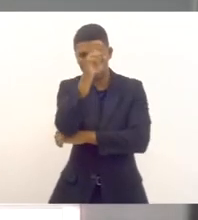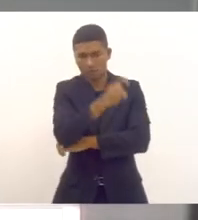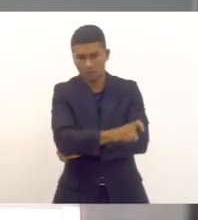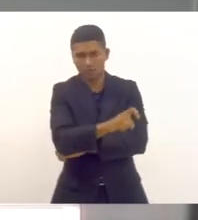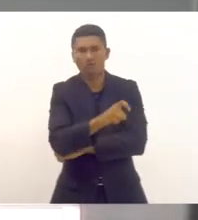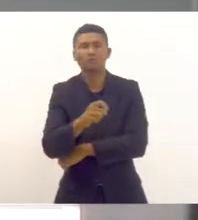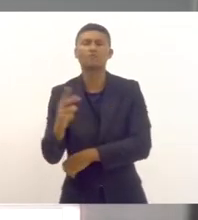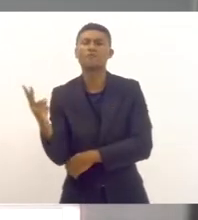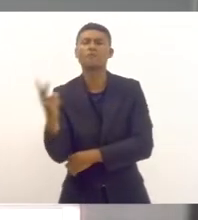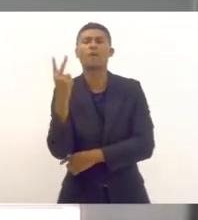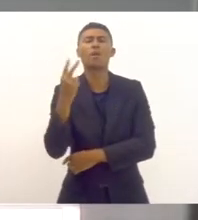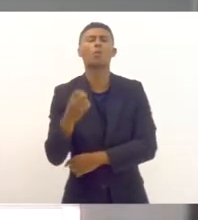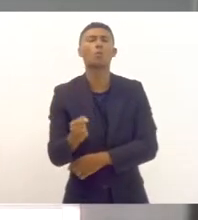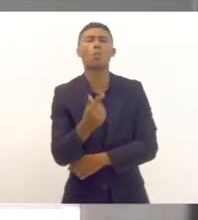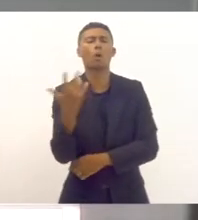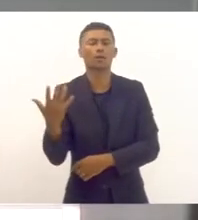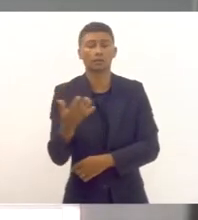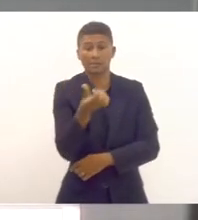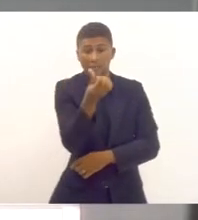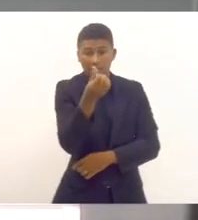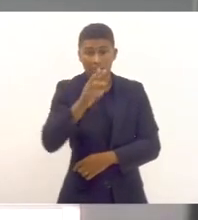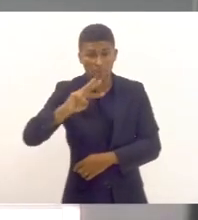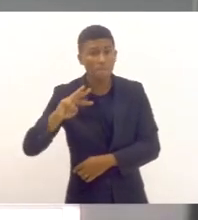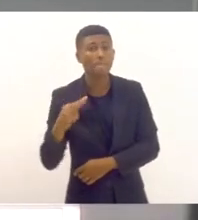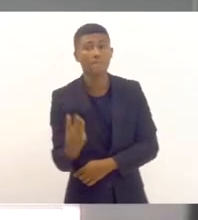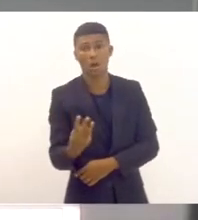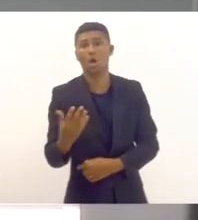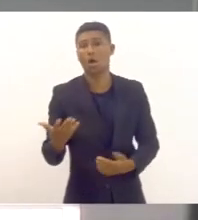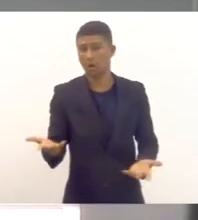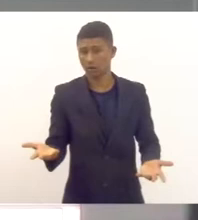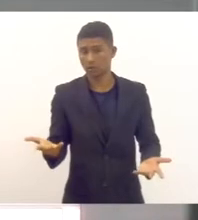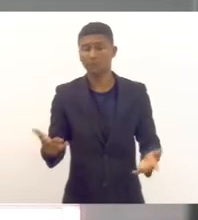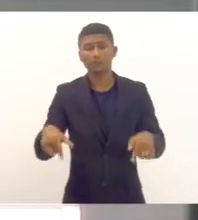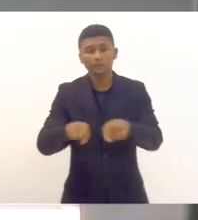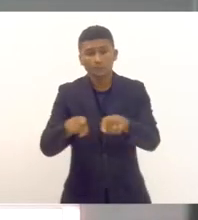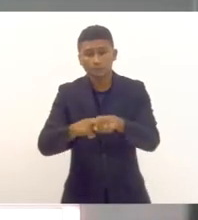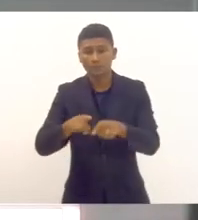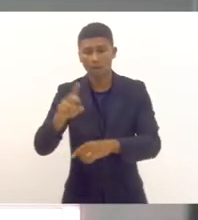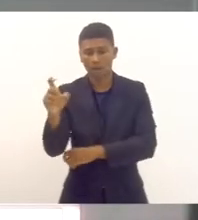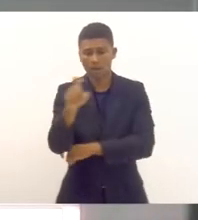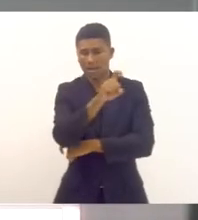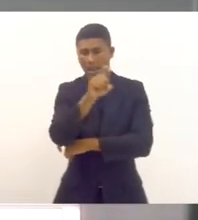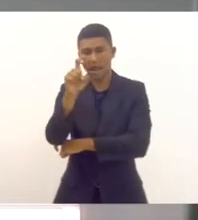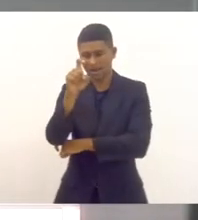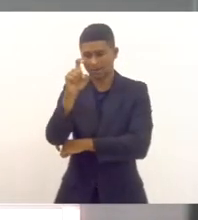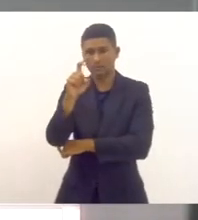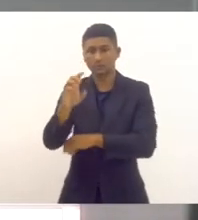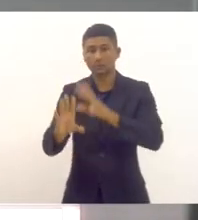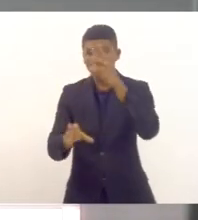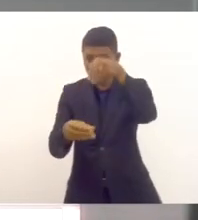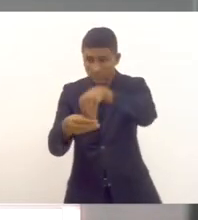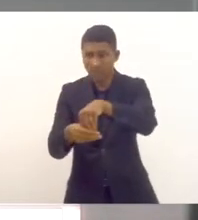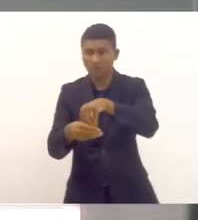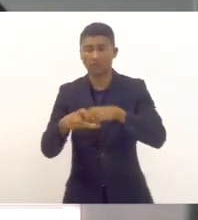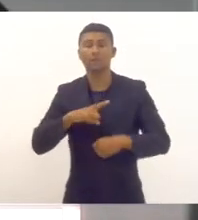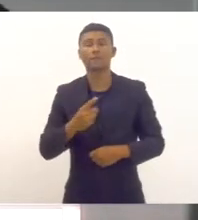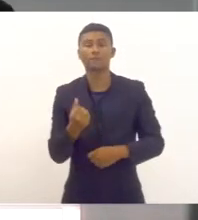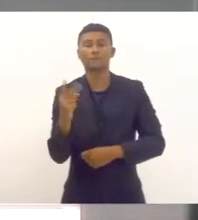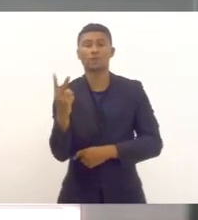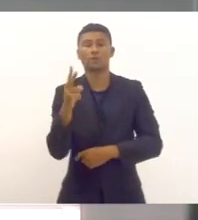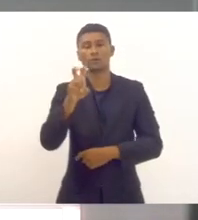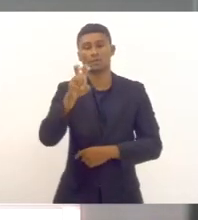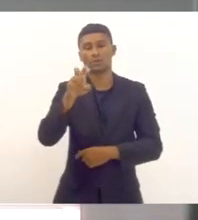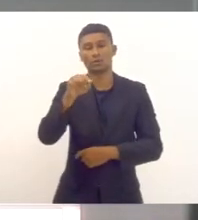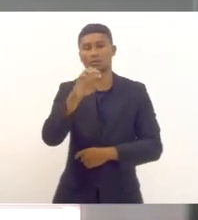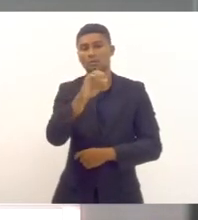rodoviário. Mas ele tem só de inteligência embarcada... Ele tem 5,5 milhões, mas eu pago o IPVA em